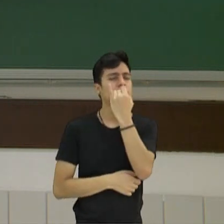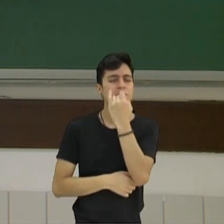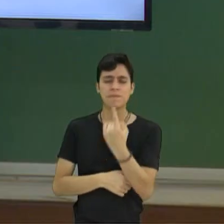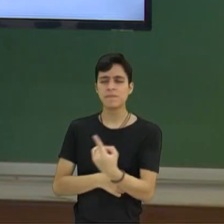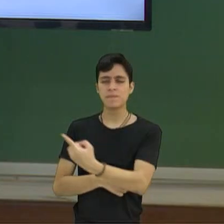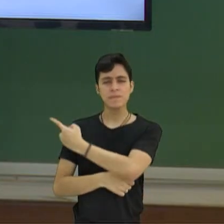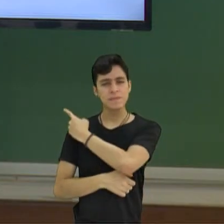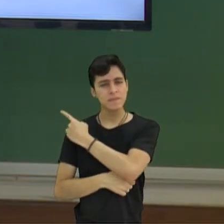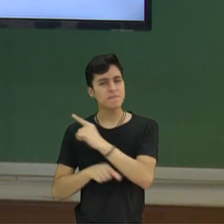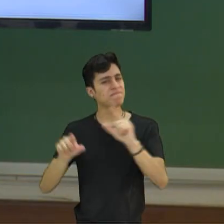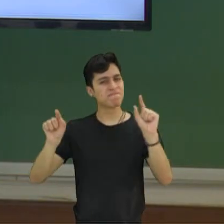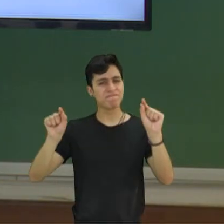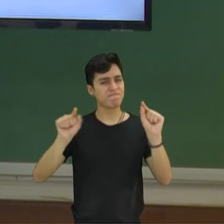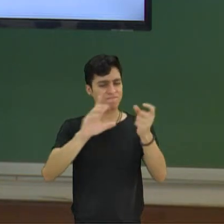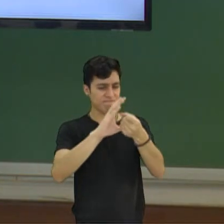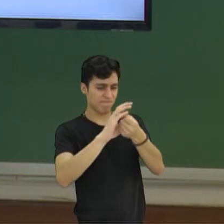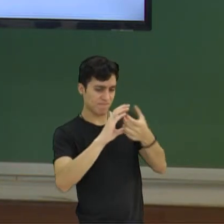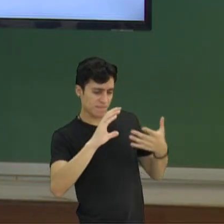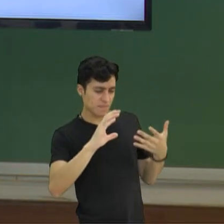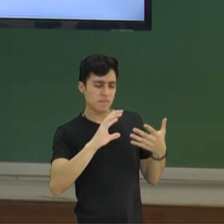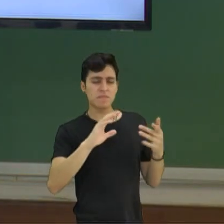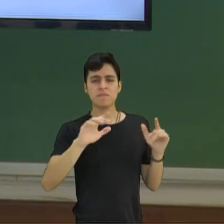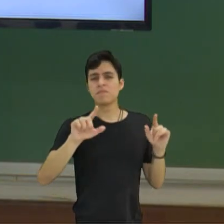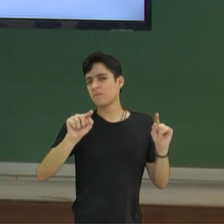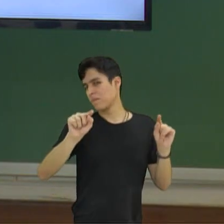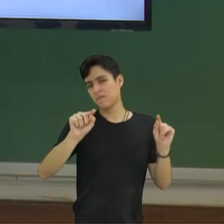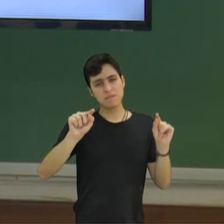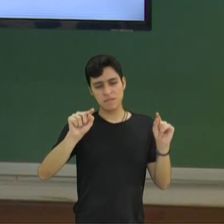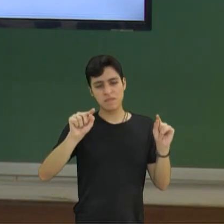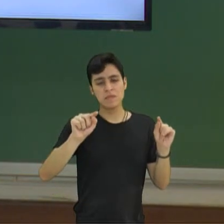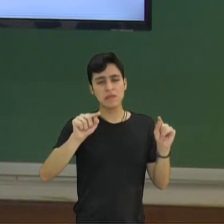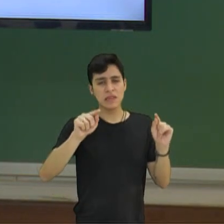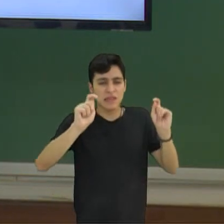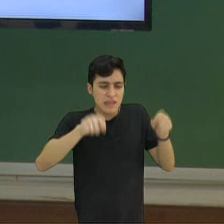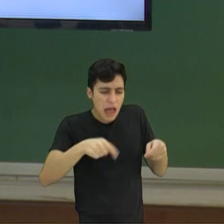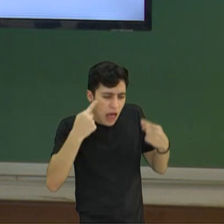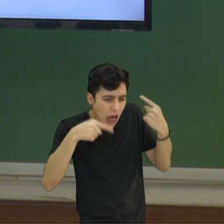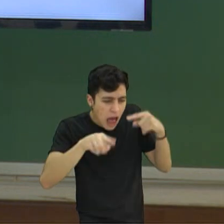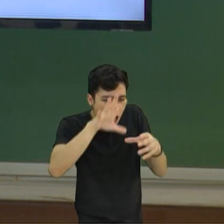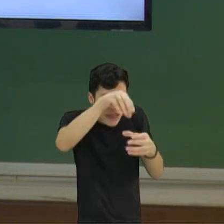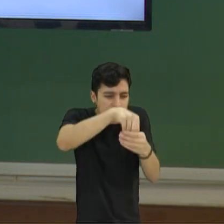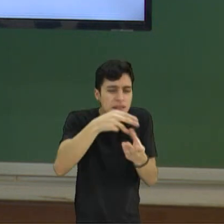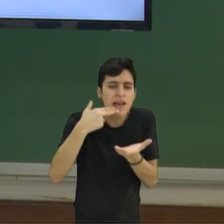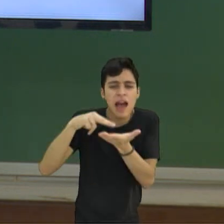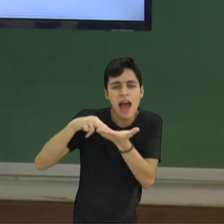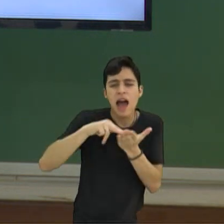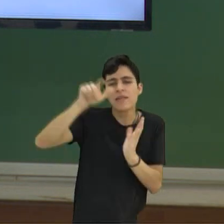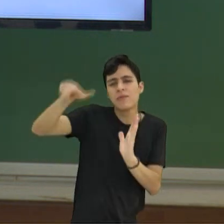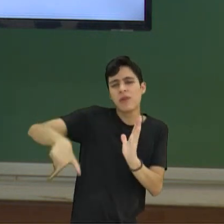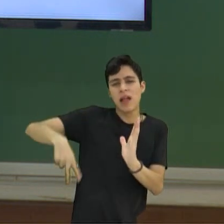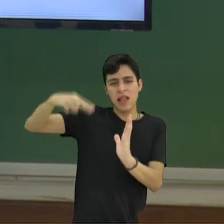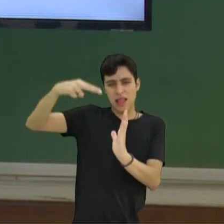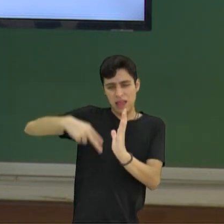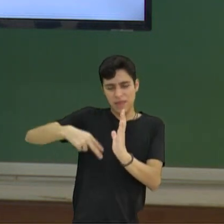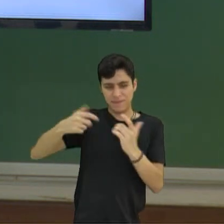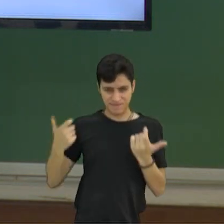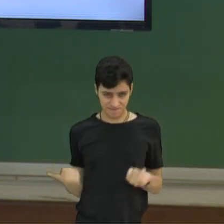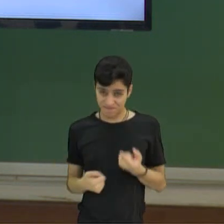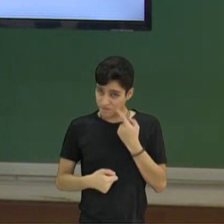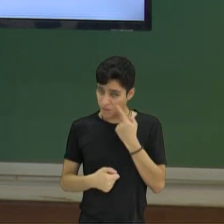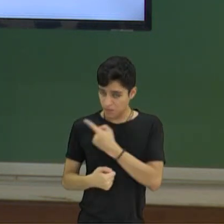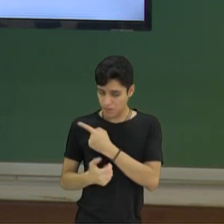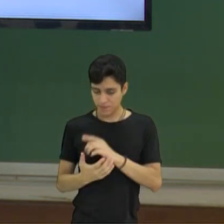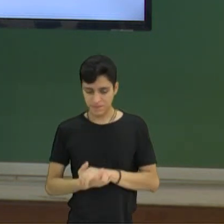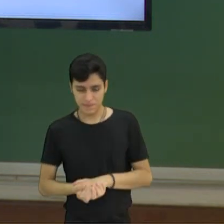ainda de algumas características de que encontramos uma carta do leitor. O que temos em uma carta do leitor?